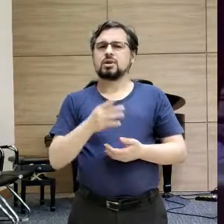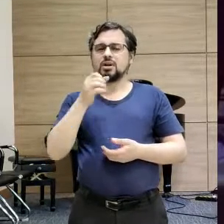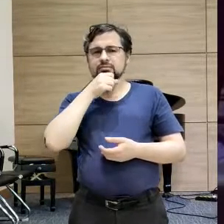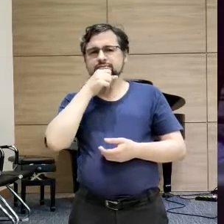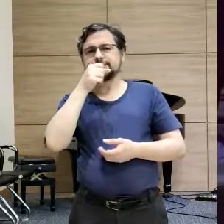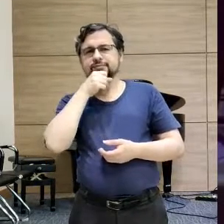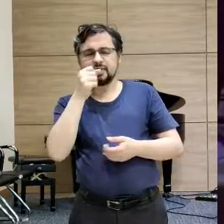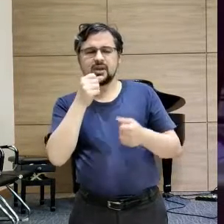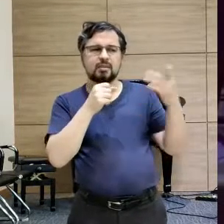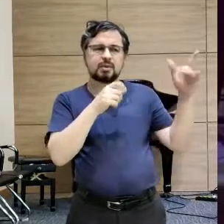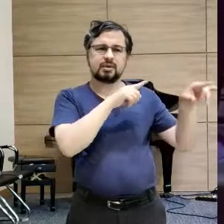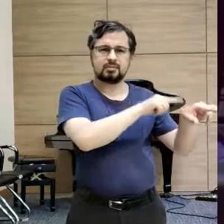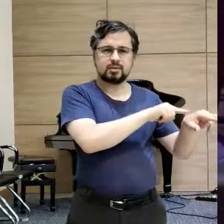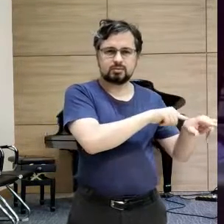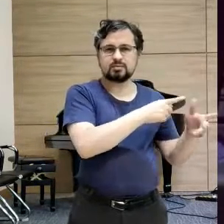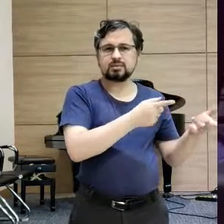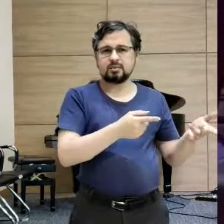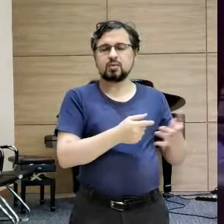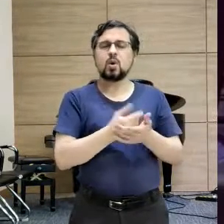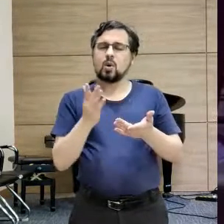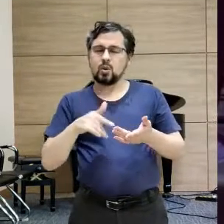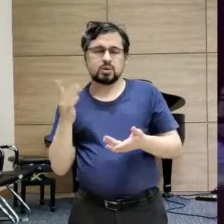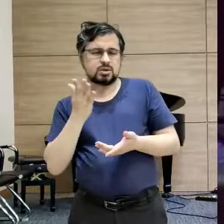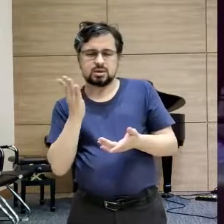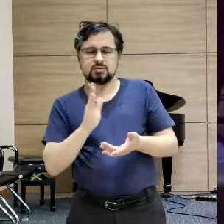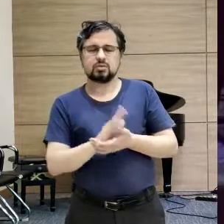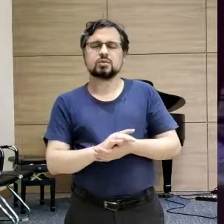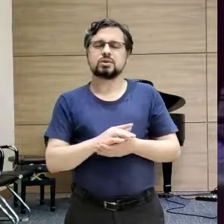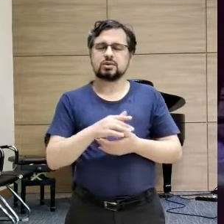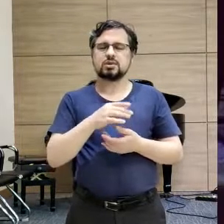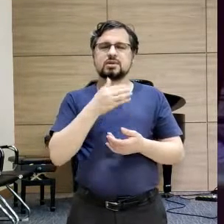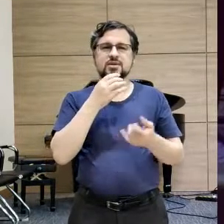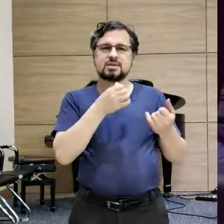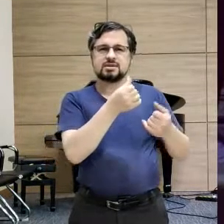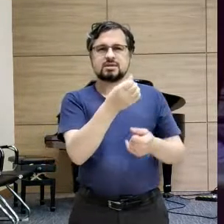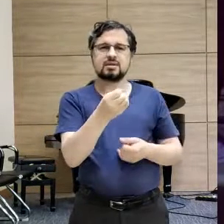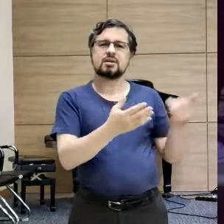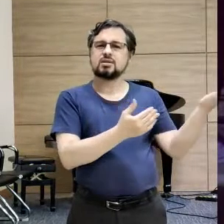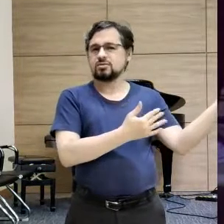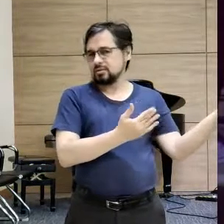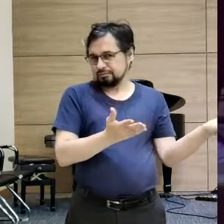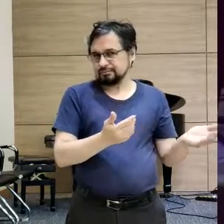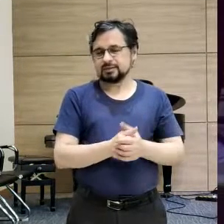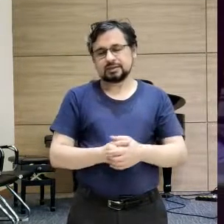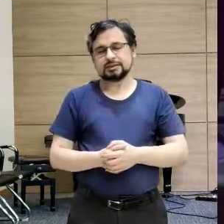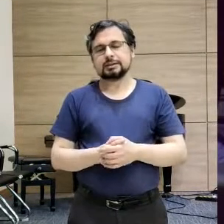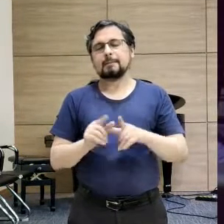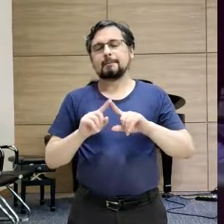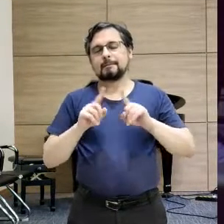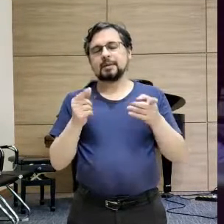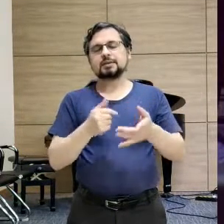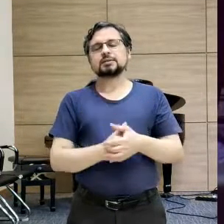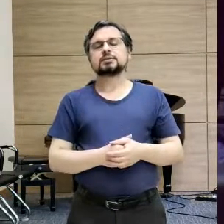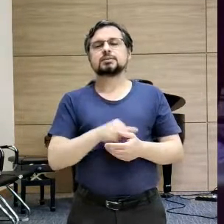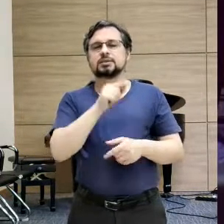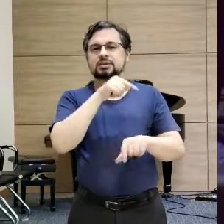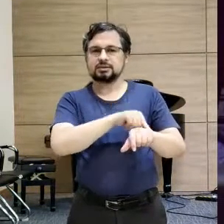aquele contexto. Os irmãos de 60 anos hoje não são anciãos, né? Mas para aquele contexto. E ele diz,